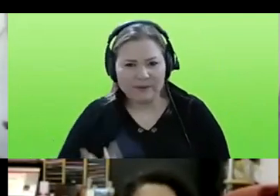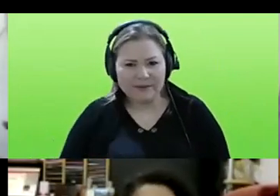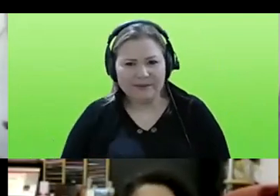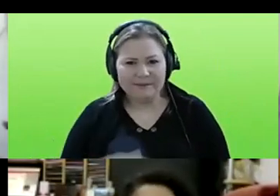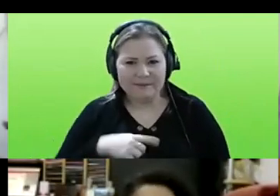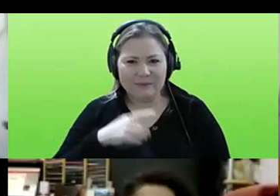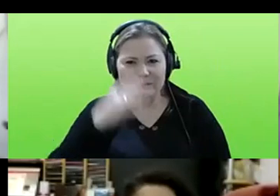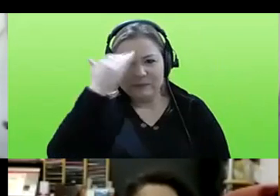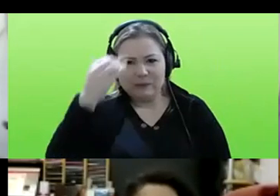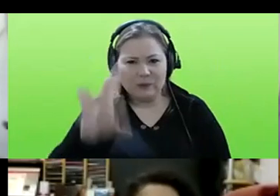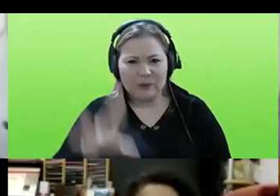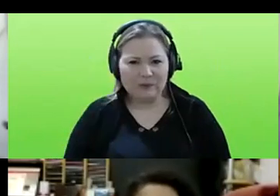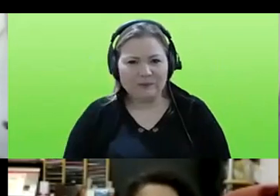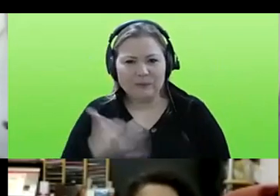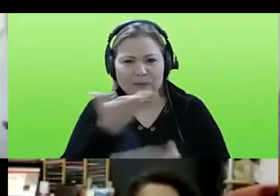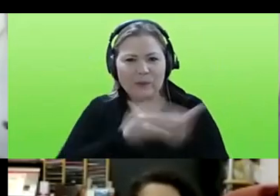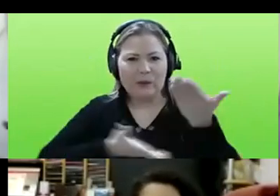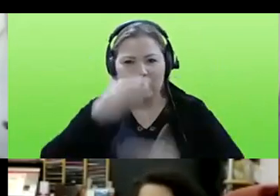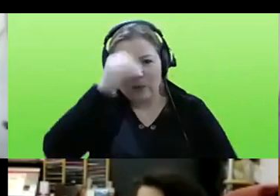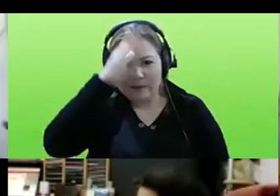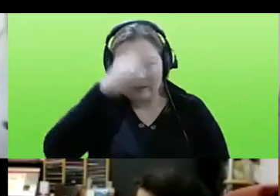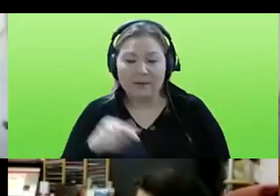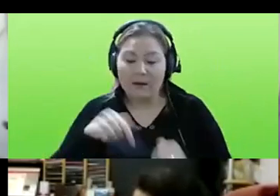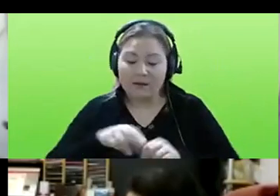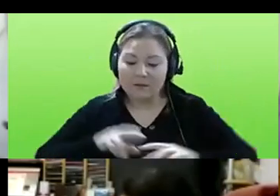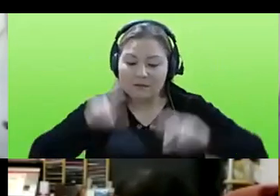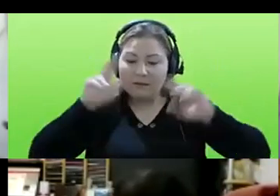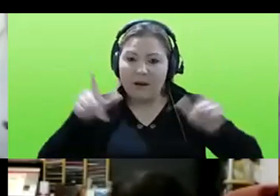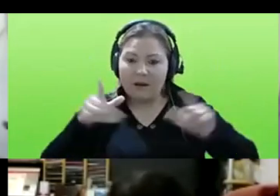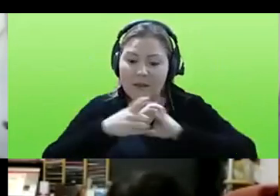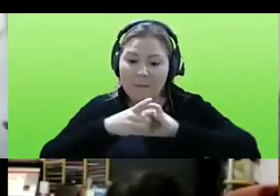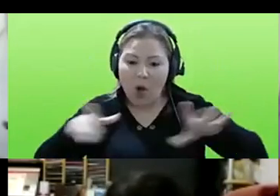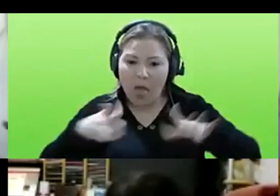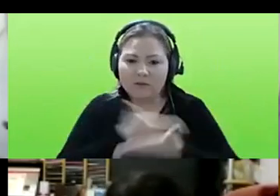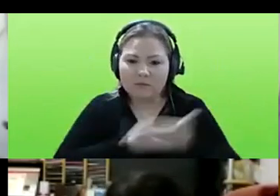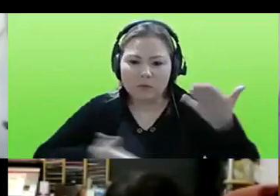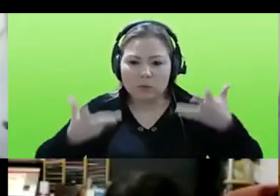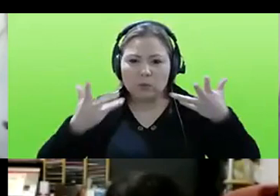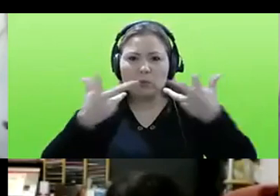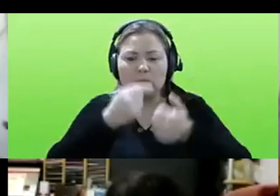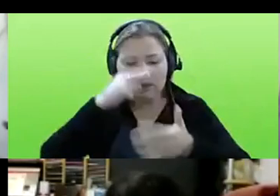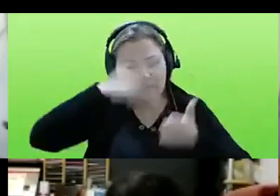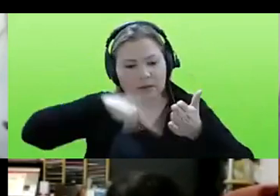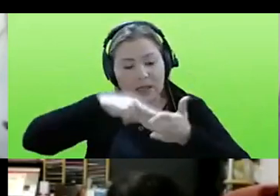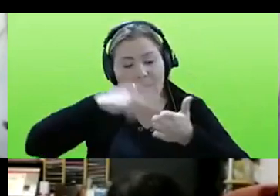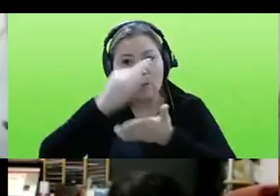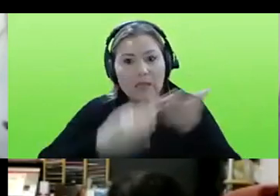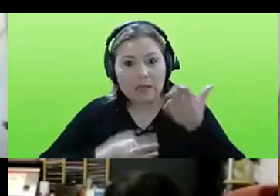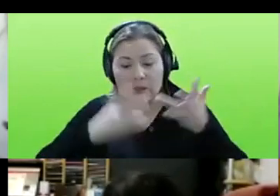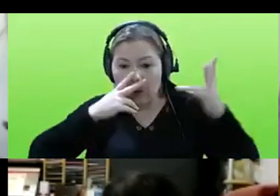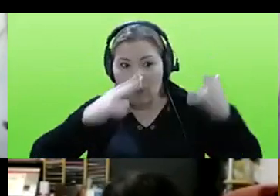ideia republicana, democrática, é que todos leiam os textos que vão